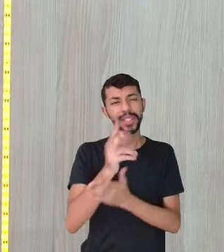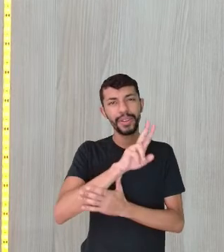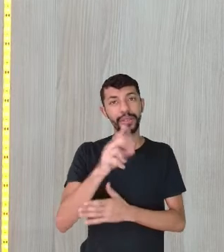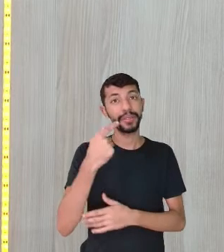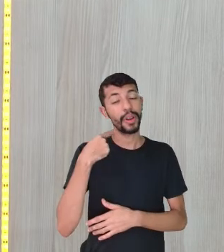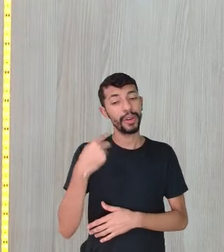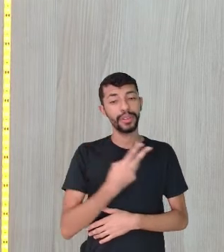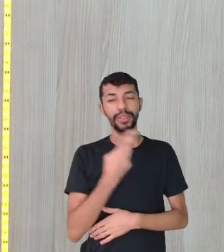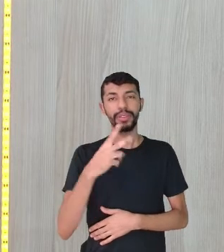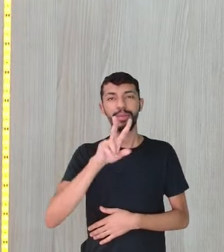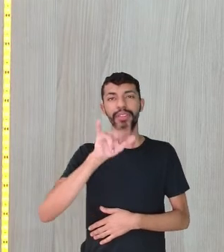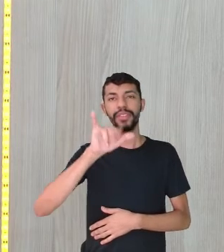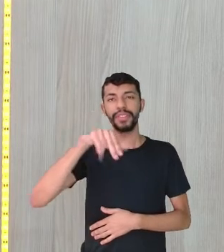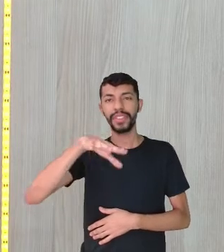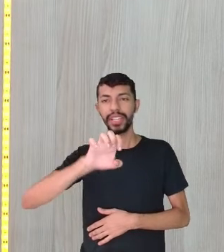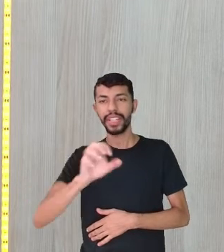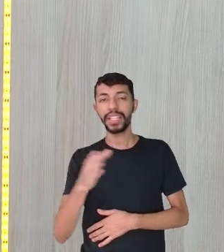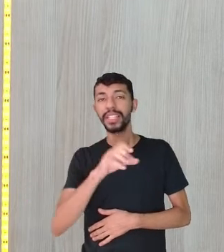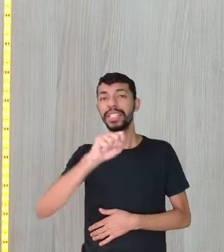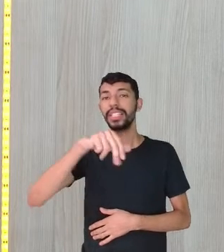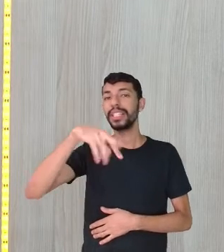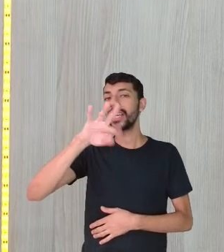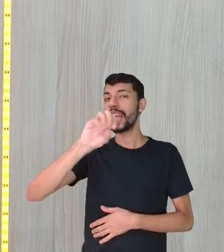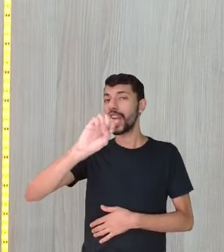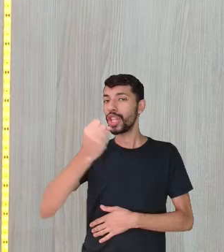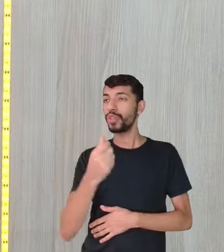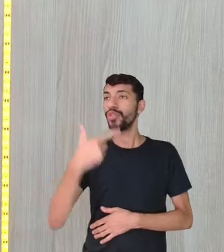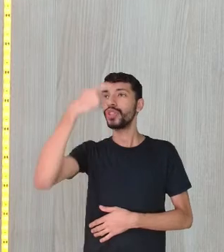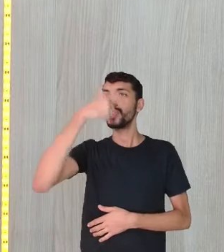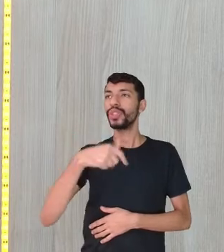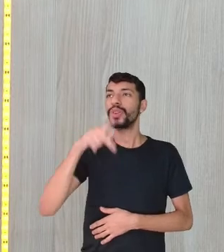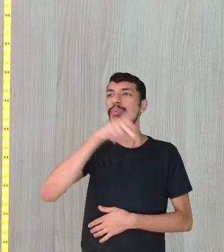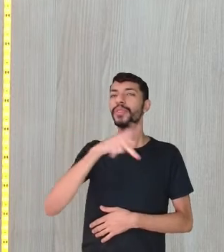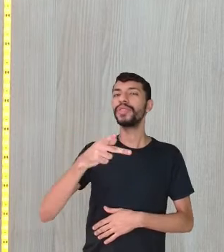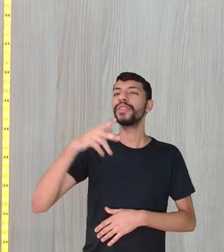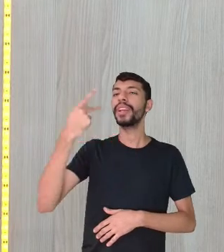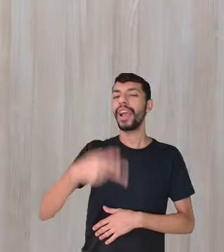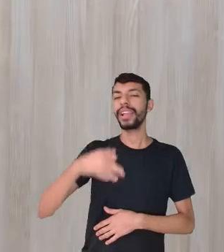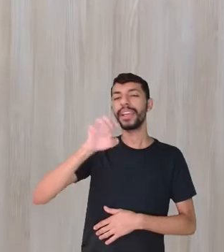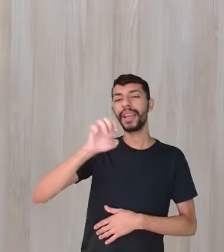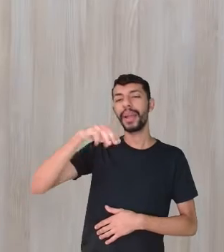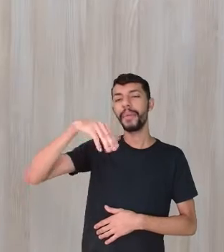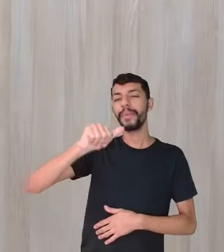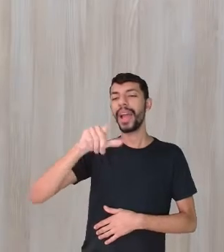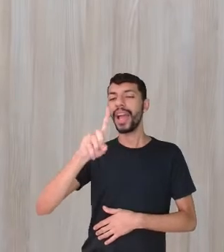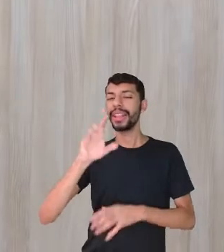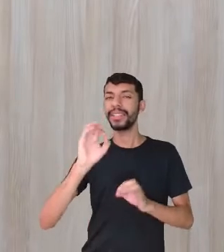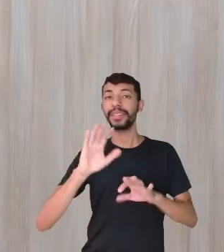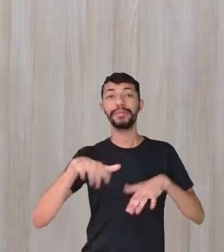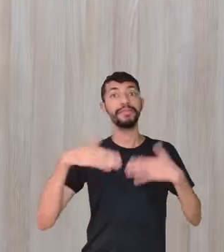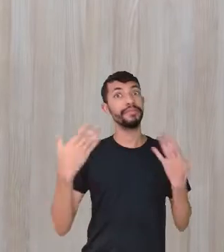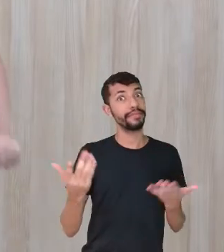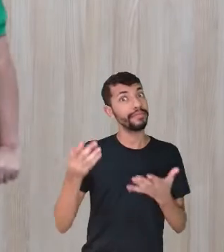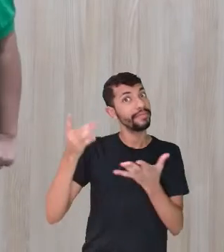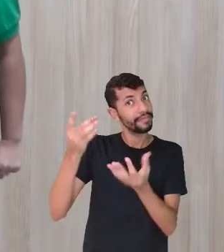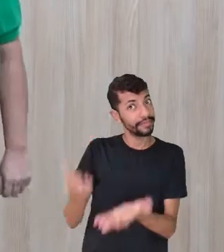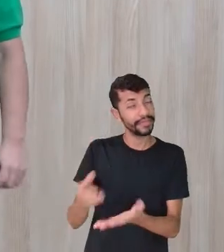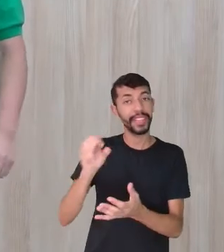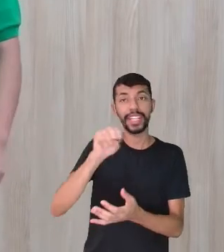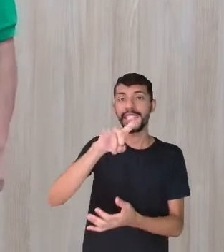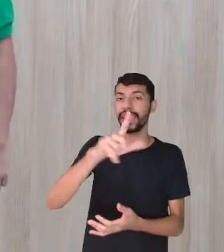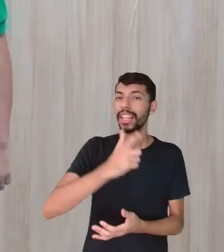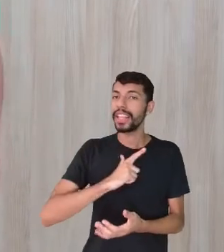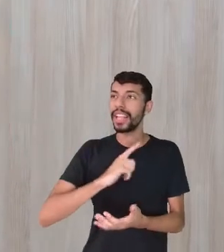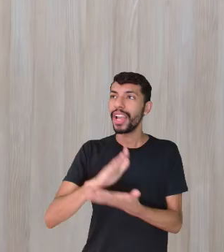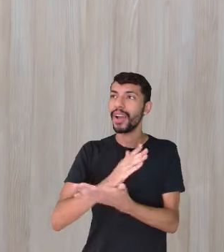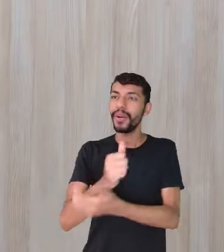eu me chamo Viviane Silva Santos, sou professora da EMAD. Isso aí. Se tem algum aluno aí, anota aí, tá